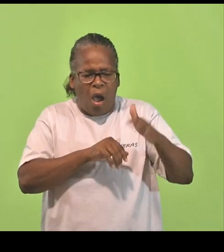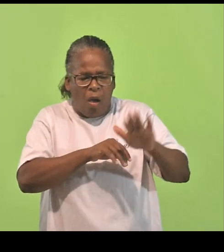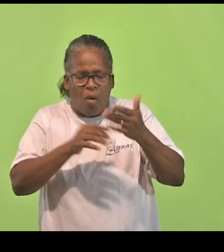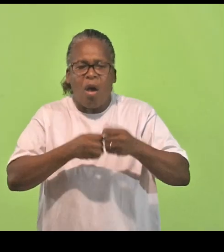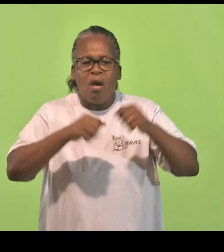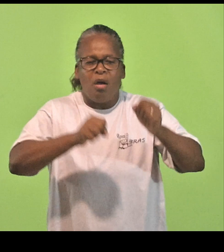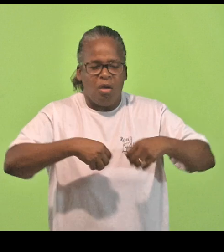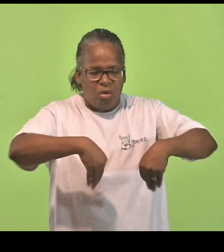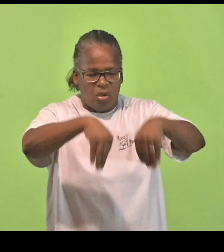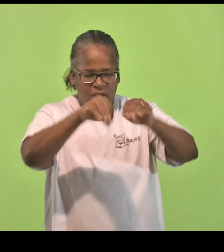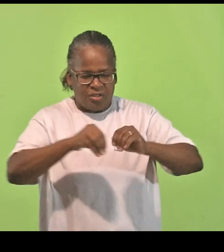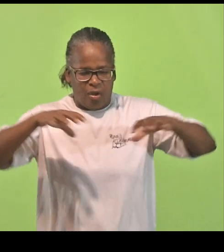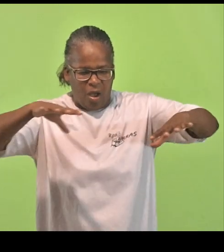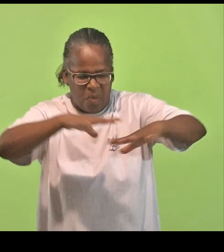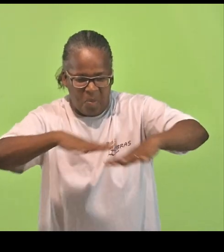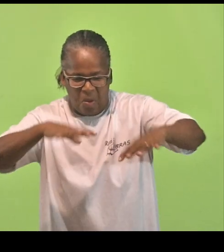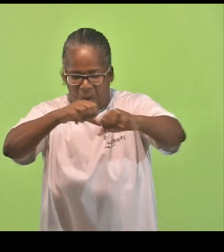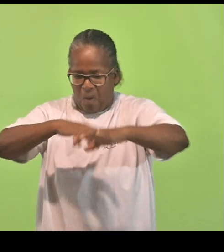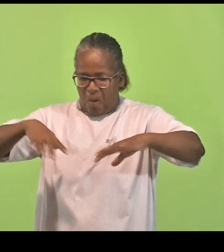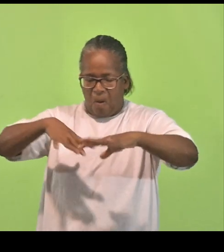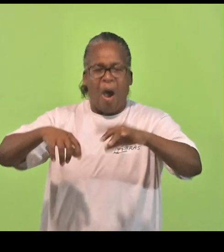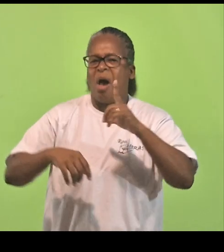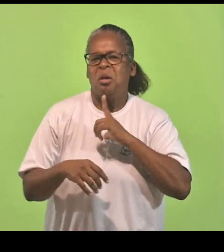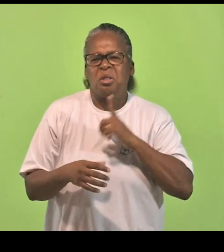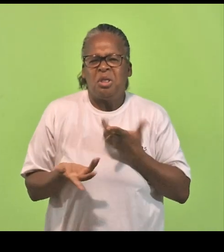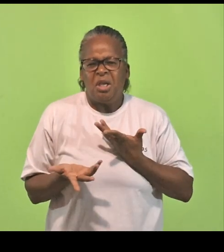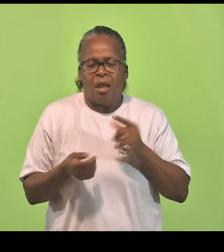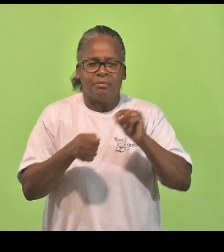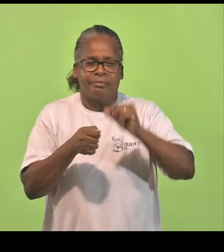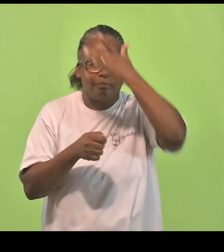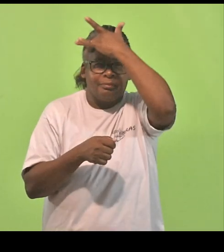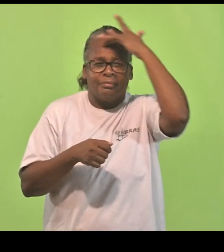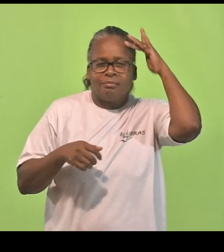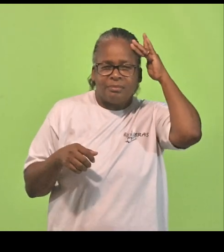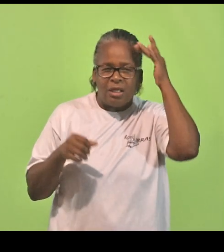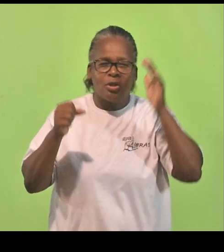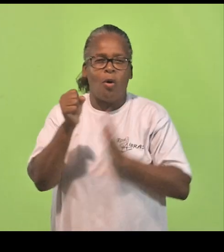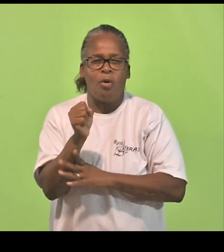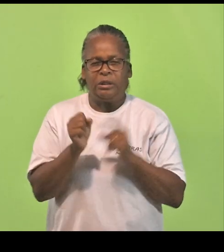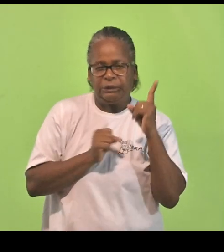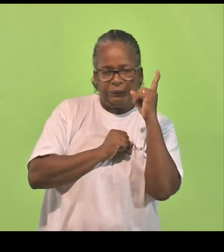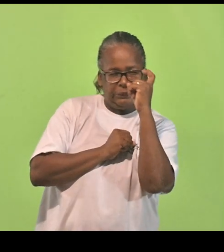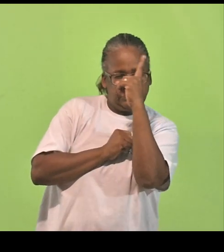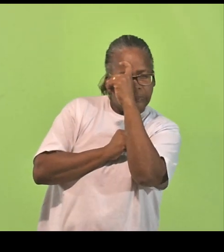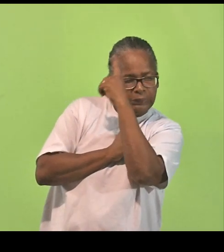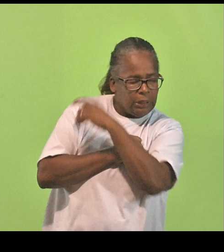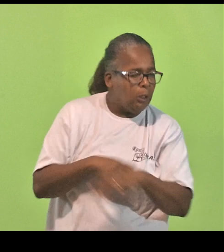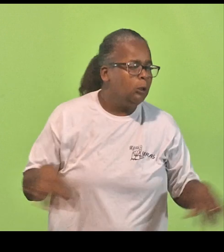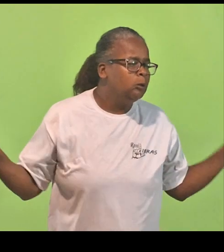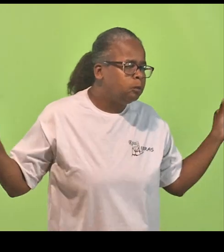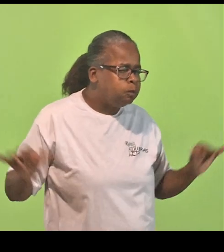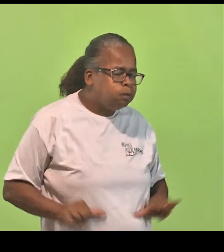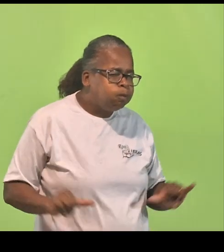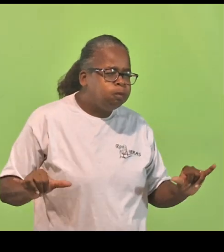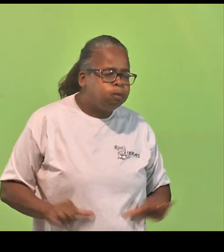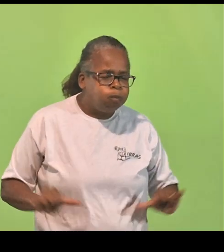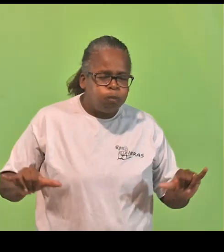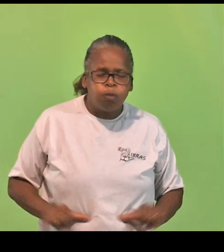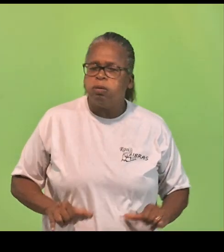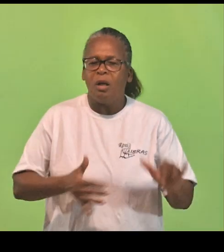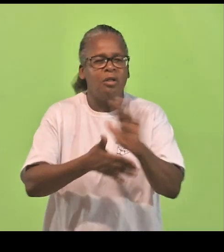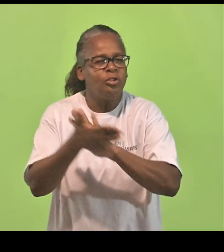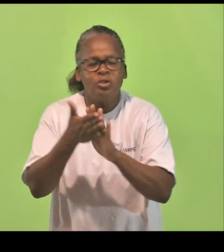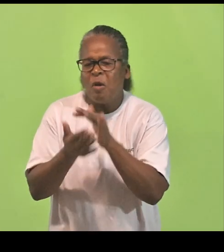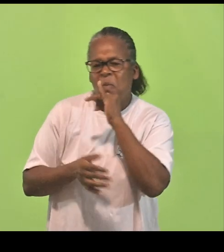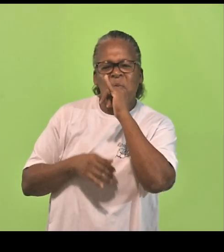na instituição, muito menos sacrifícios ou qualquer tipo de culto baseado em entrega sistemática de oferendas. Não existia nenhuma evidência